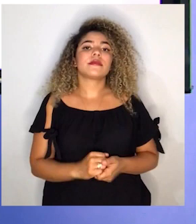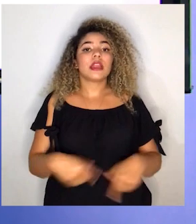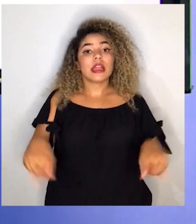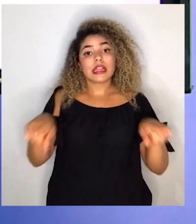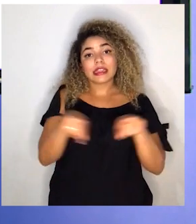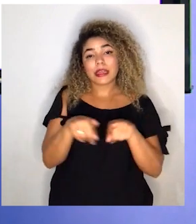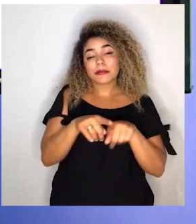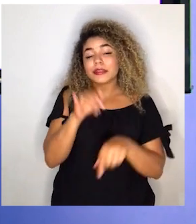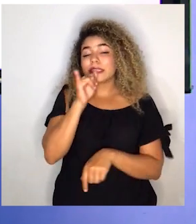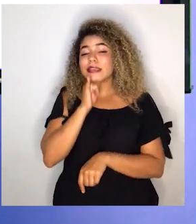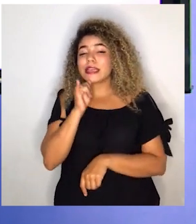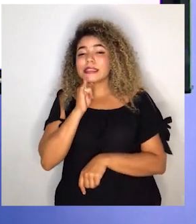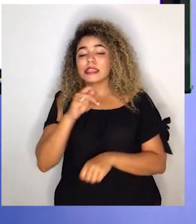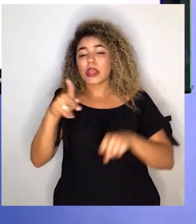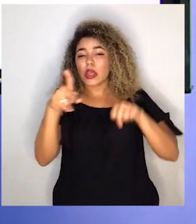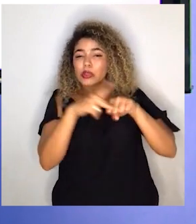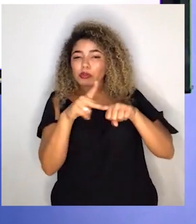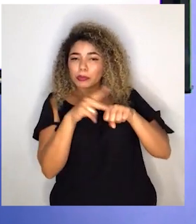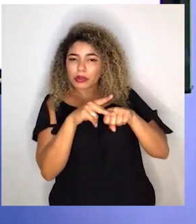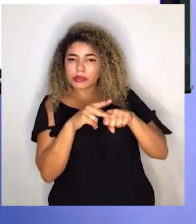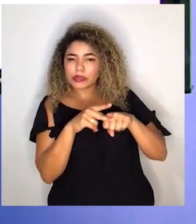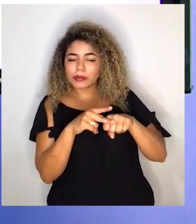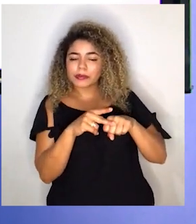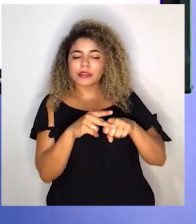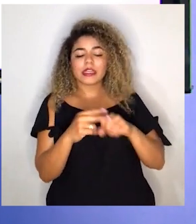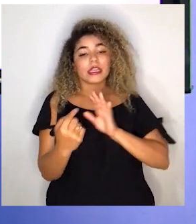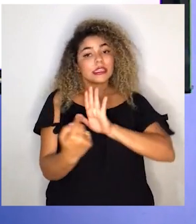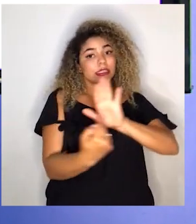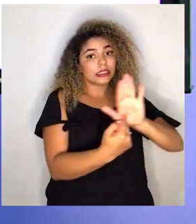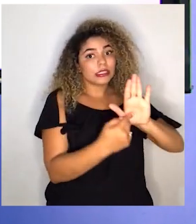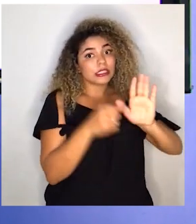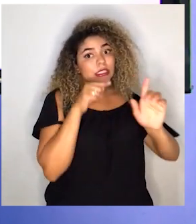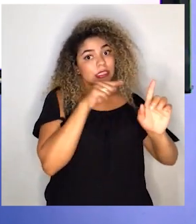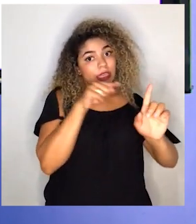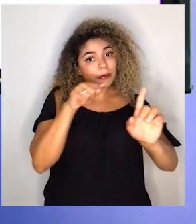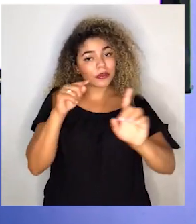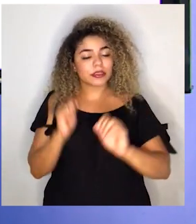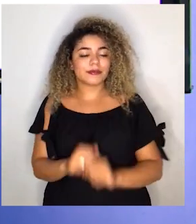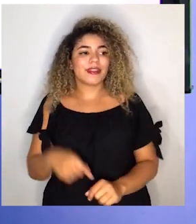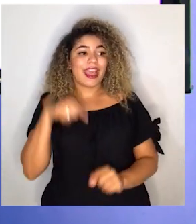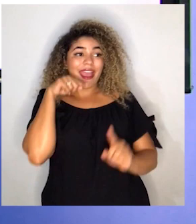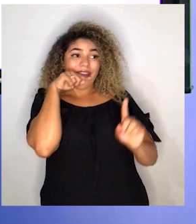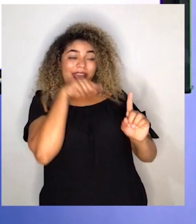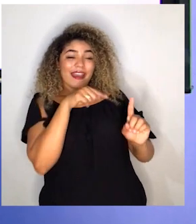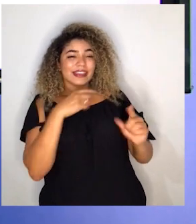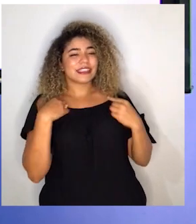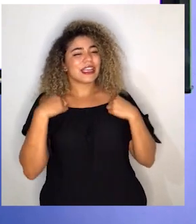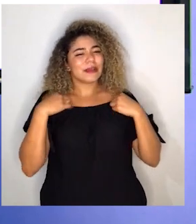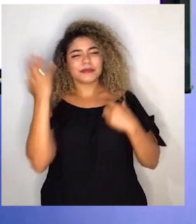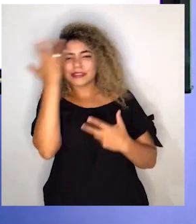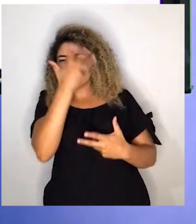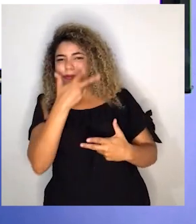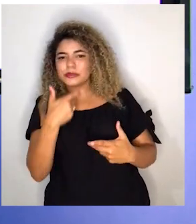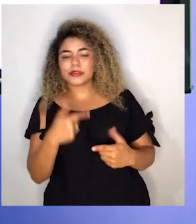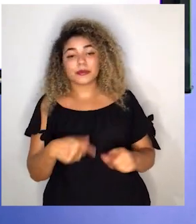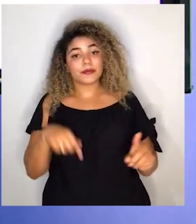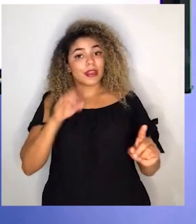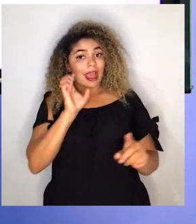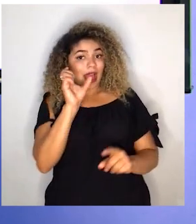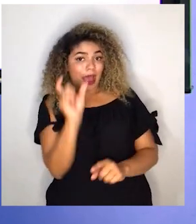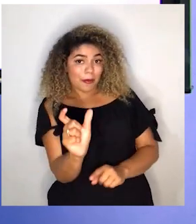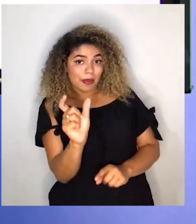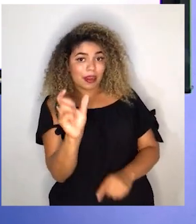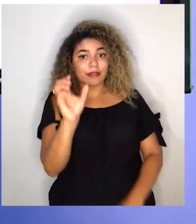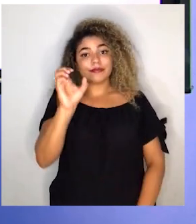Temos aqui alguns exemplos de pronomes demonstrativos. Esta camisa é muito linda. Nesse